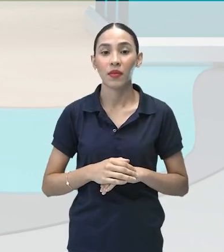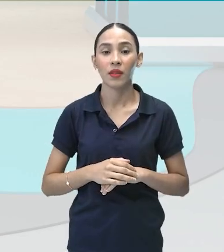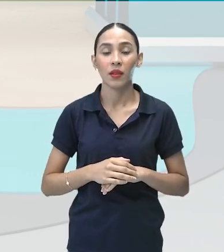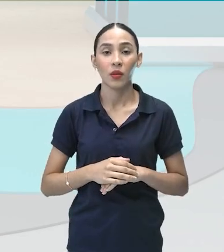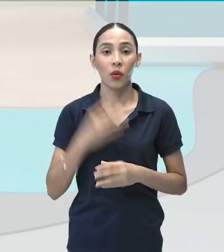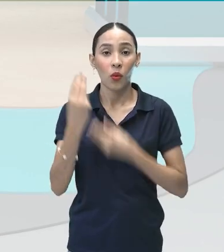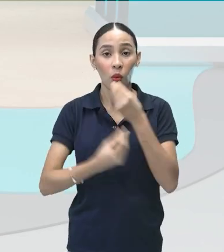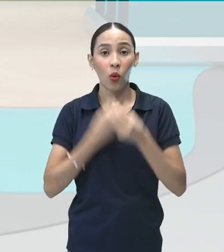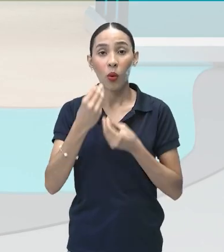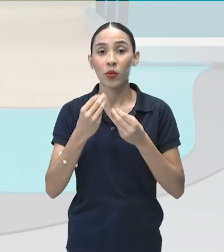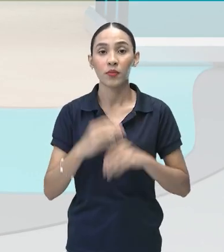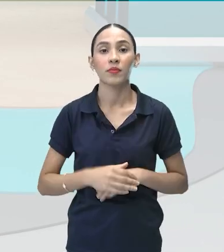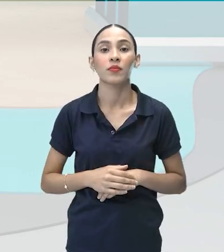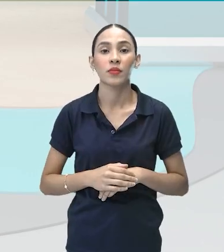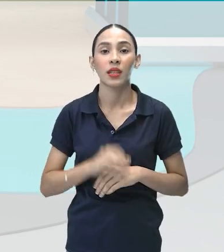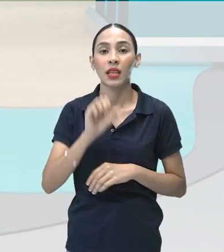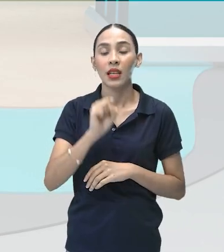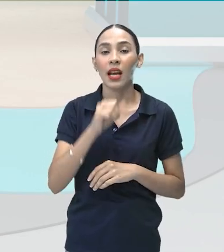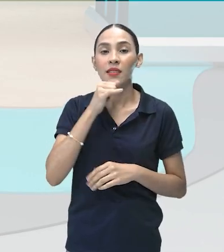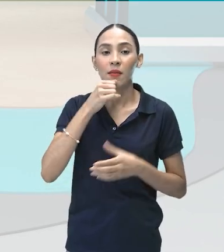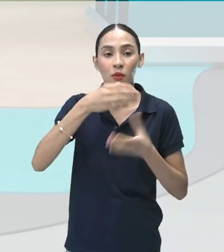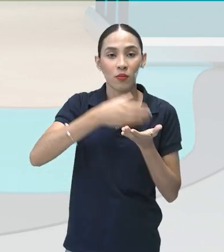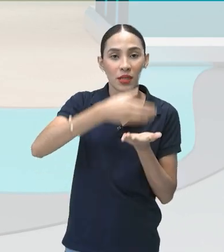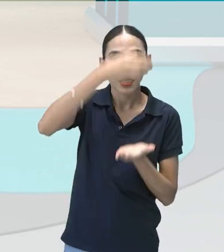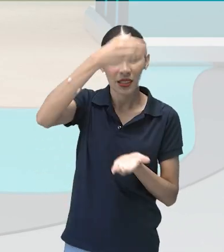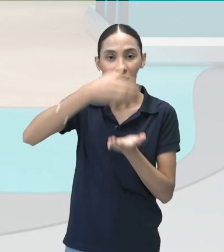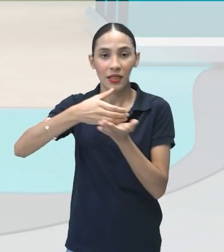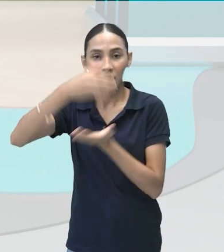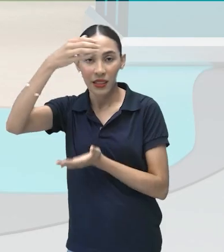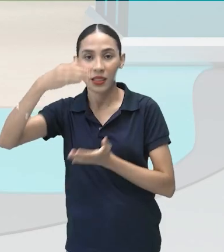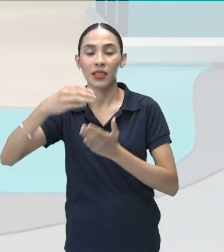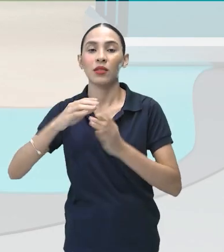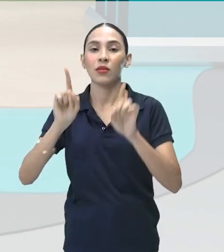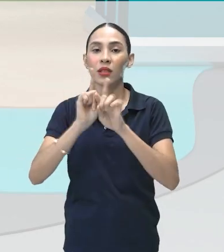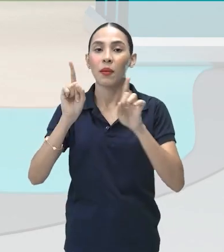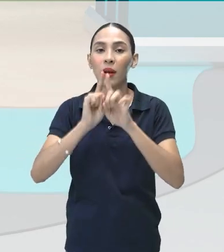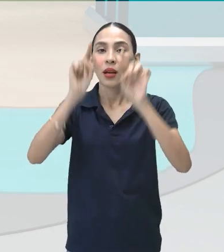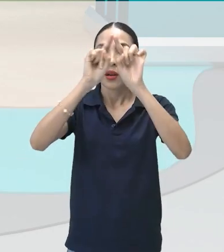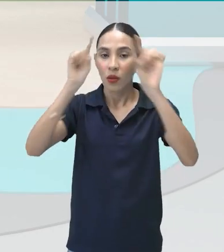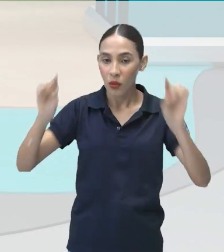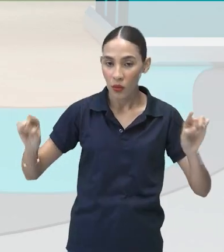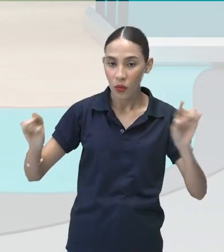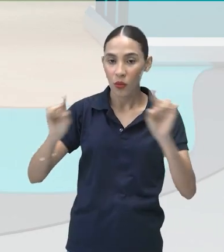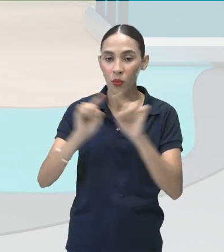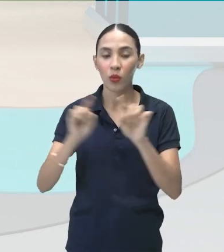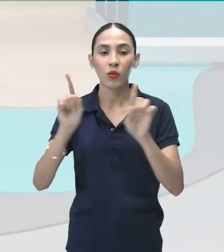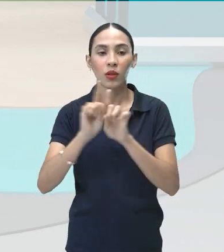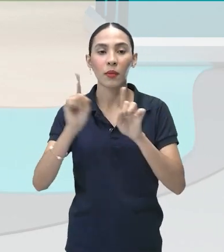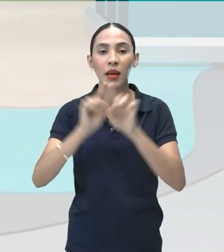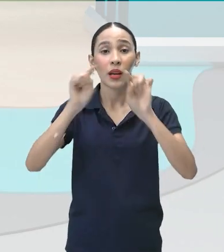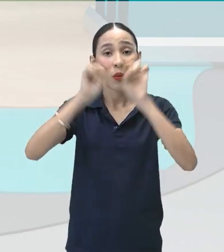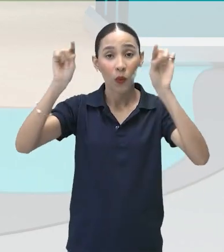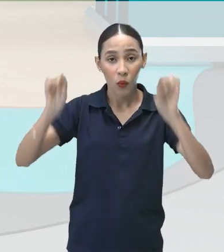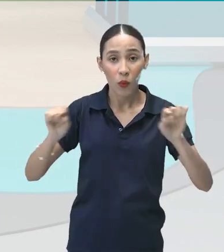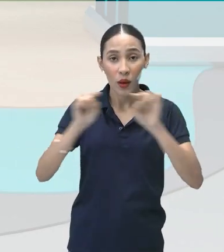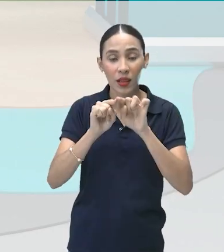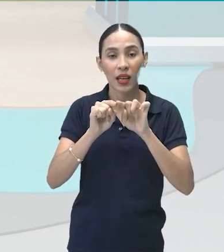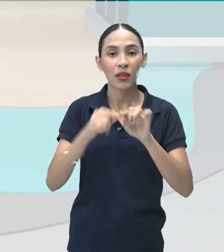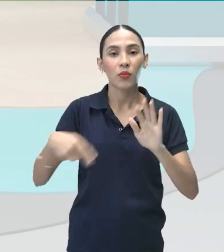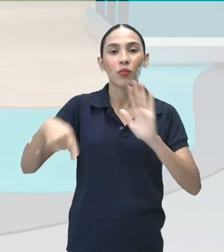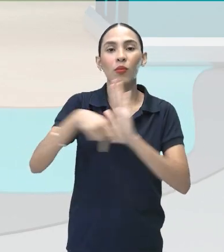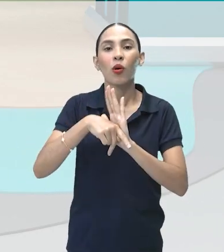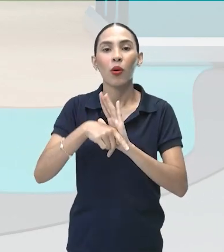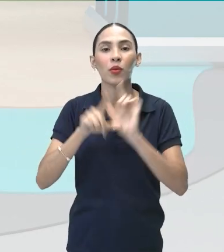criadas a partir de quê? De cilindro, de esfera, de cubo, de paralelepípedos, e que todas as formas vinham dessas